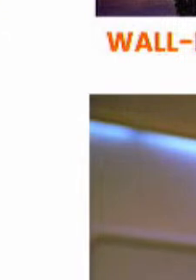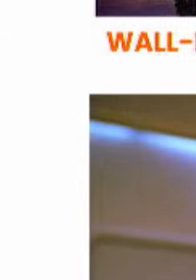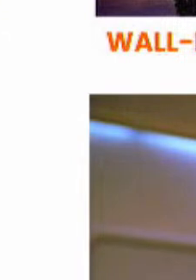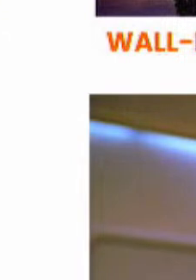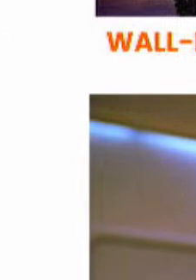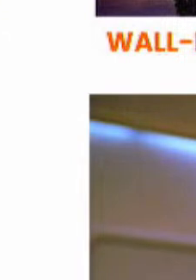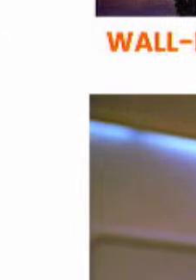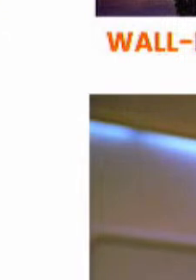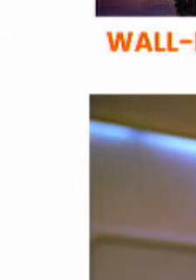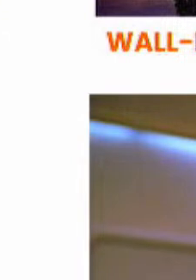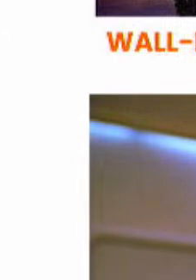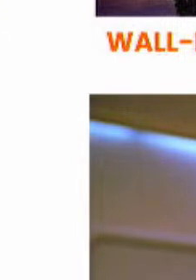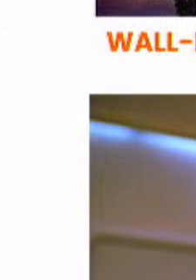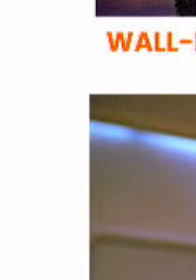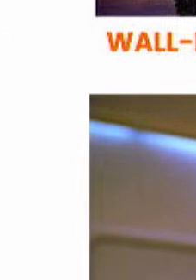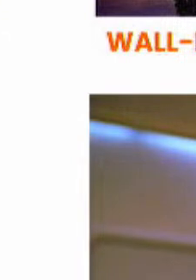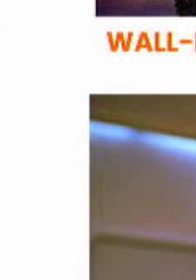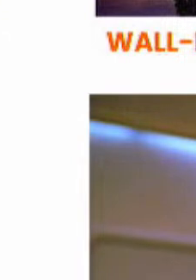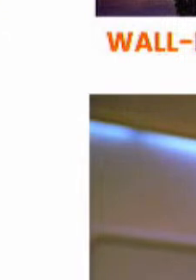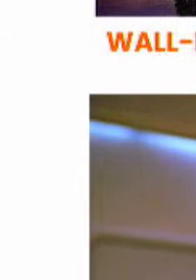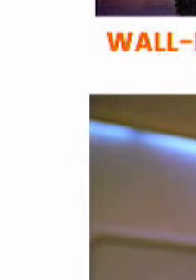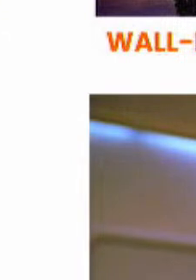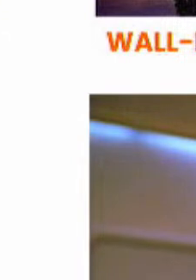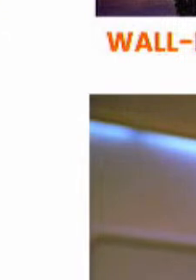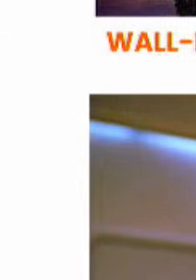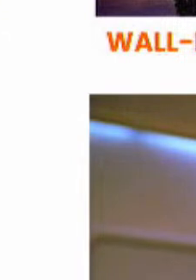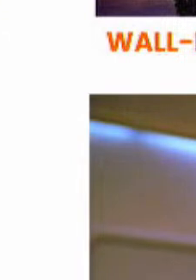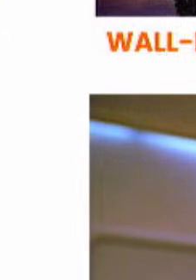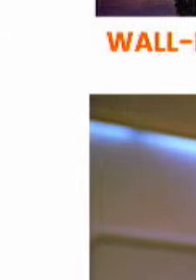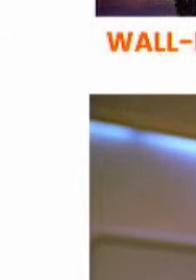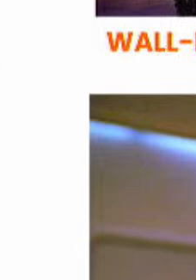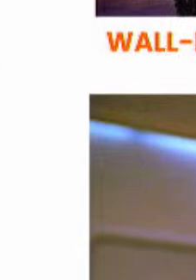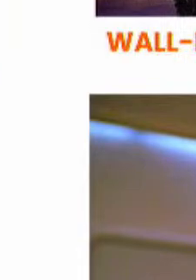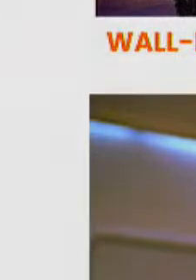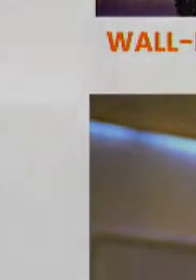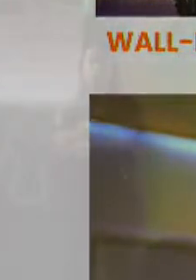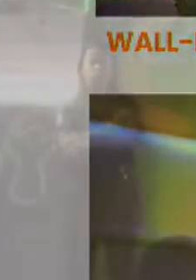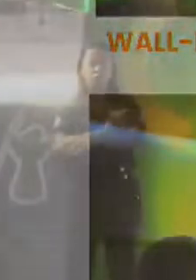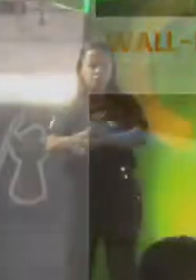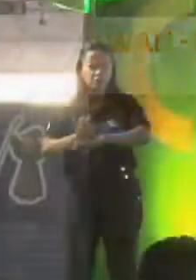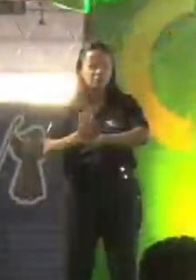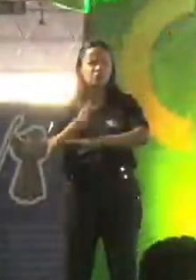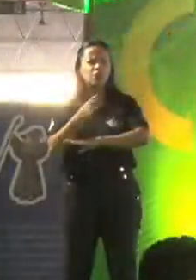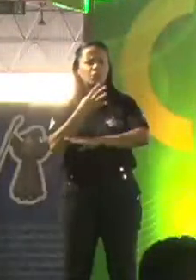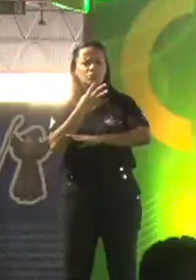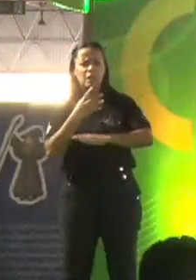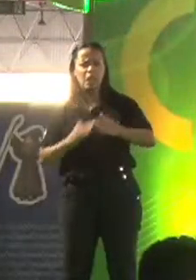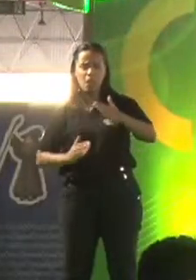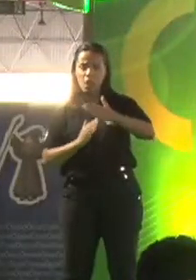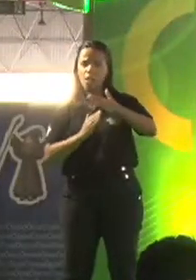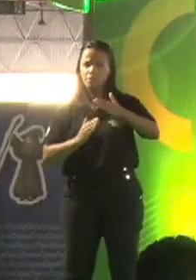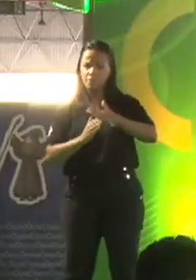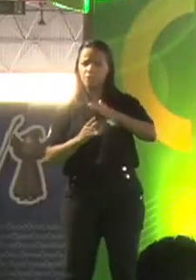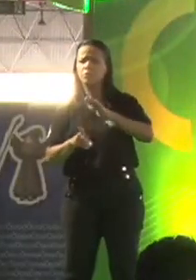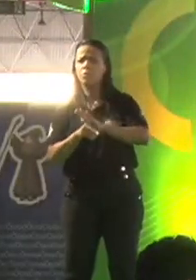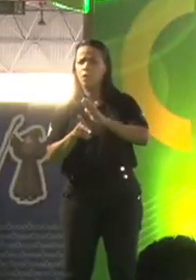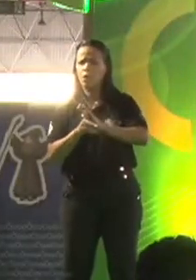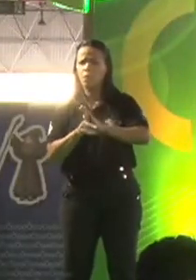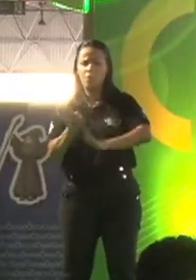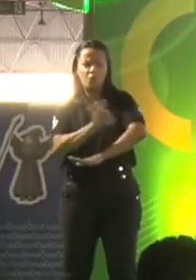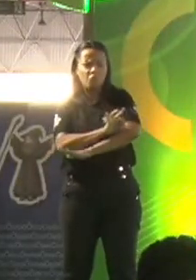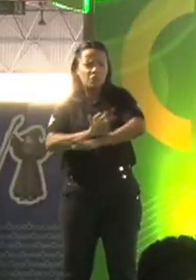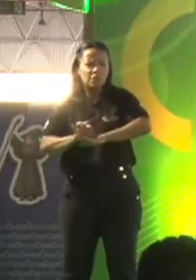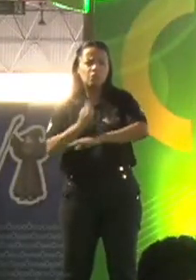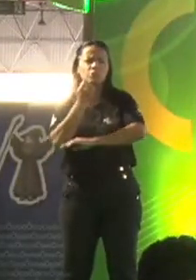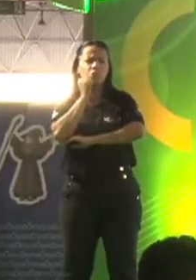boa parte desse papo já aconteceu na ficção a gente já tem um feeling de limites porque na ficção a gente já